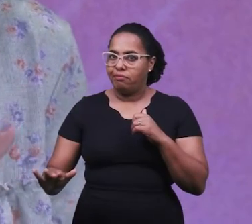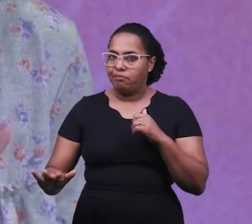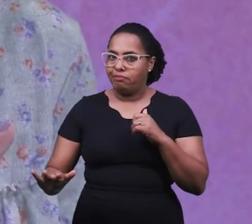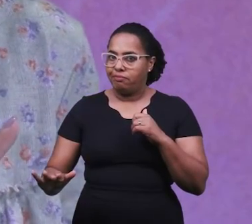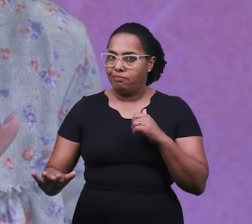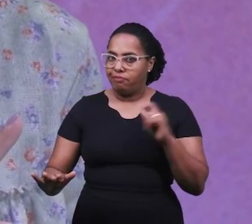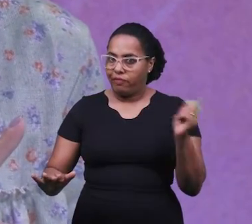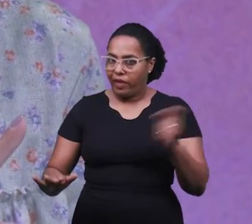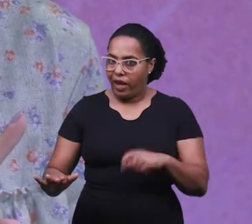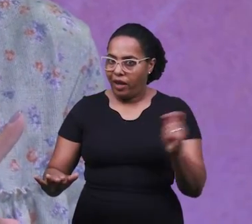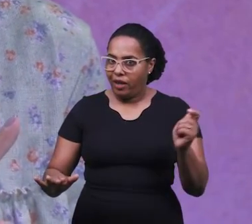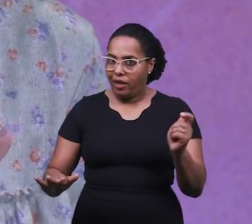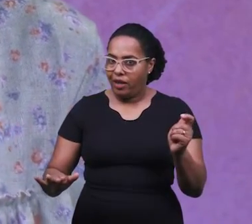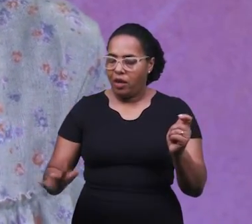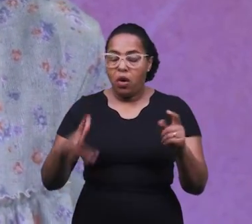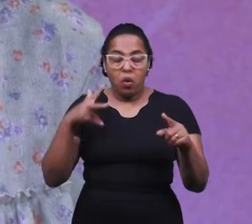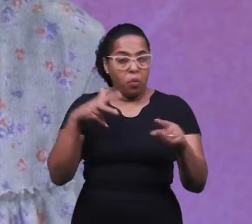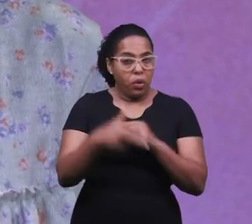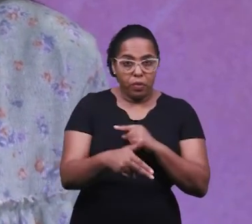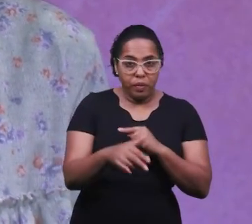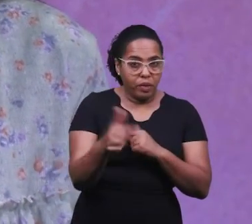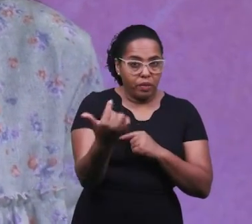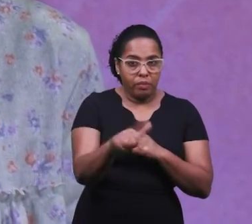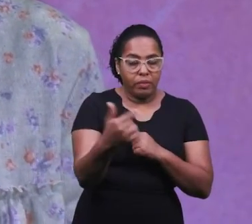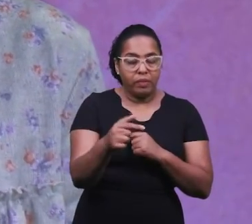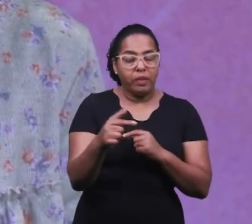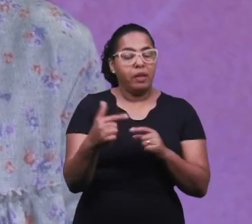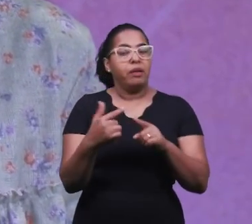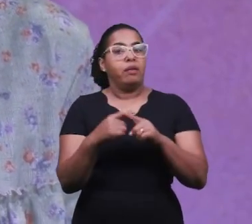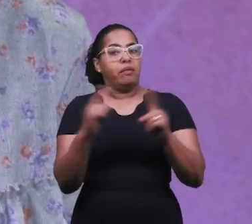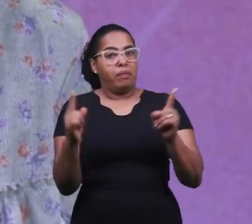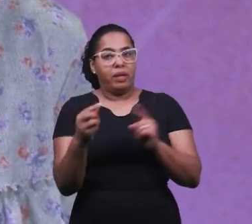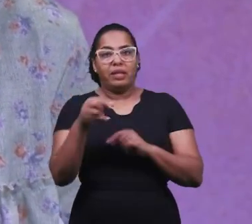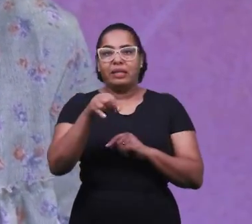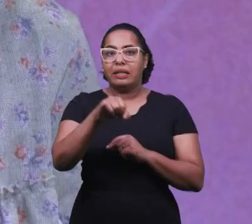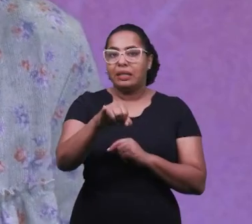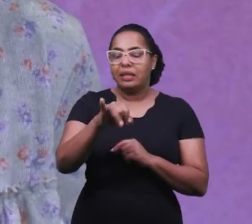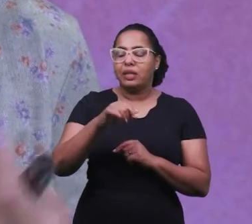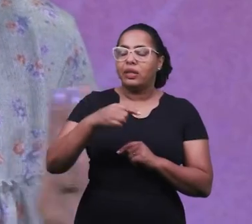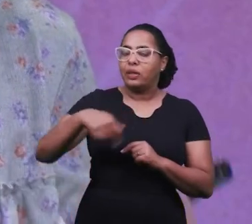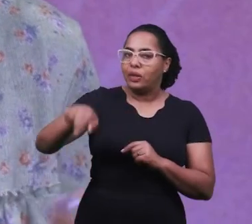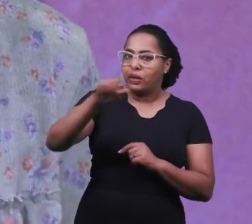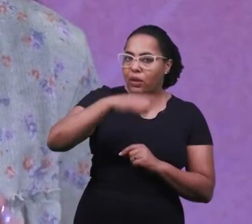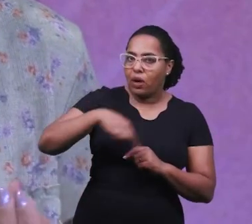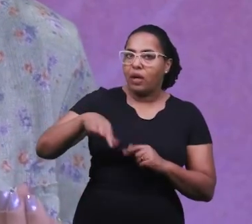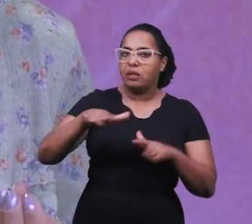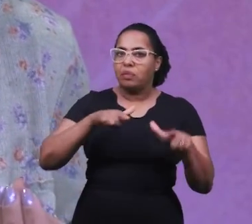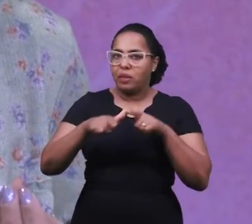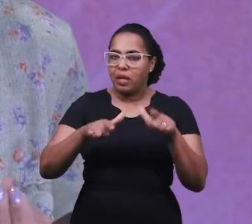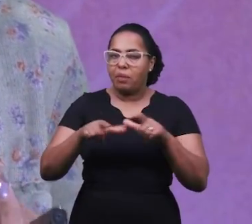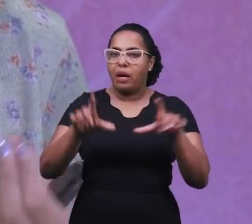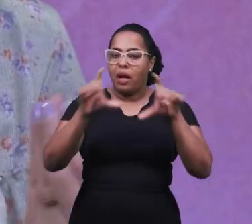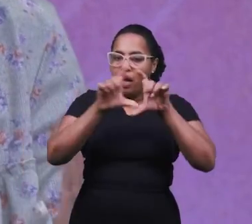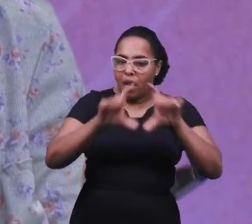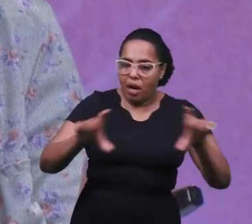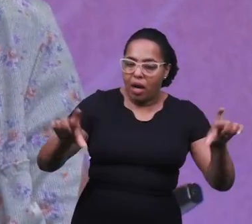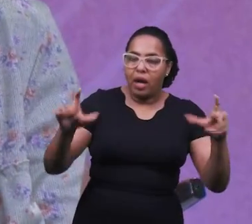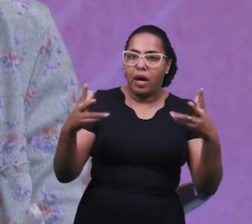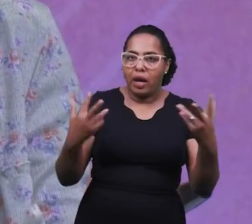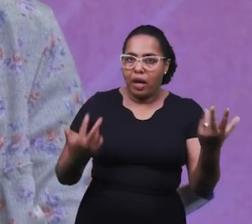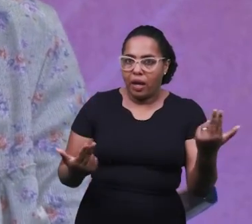com as crianças? Não temos proibição, mas se nós vamos trabalhar, por exemplo, o